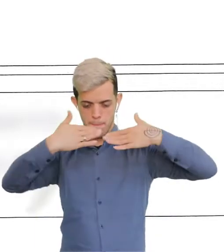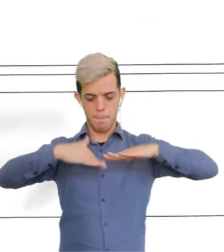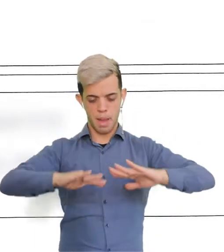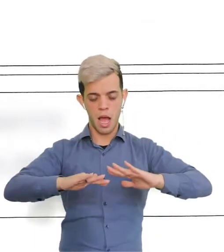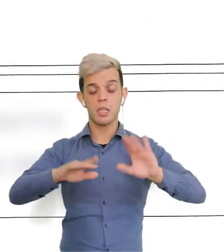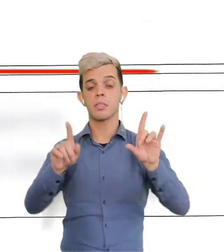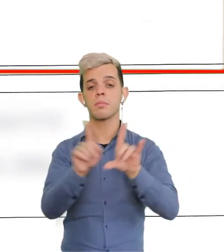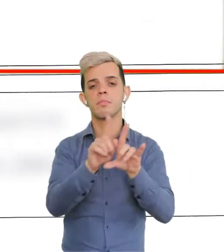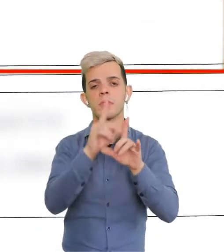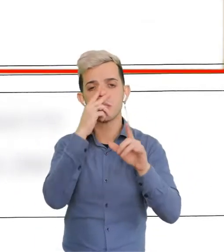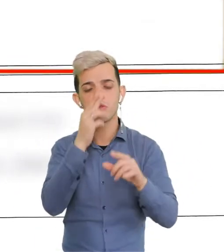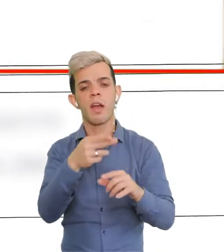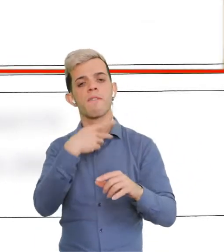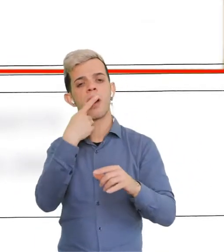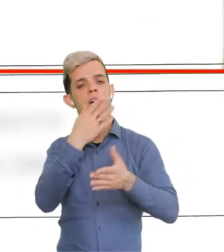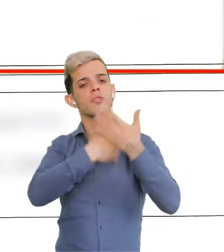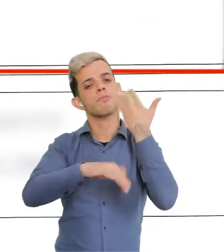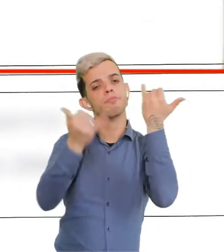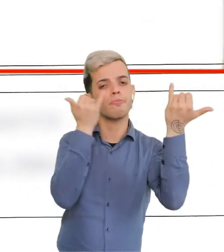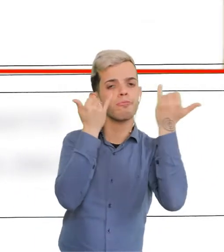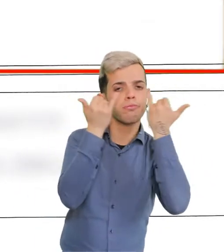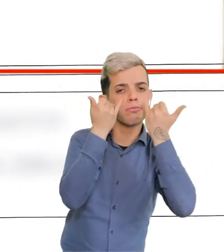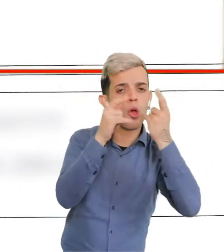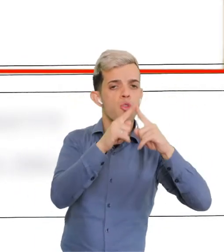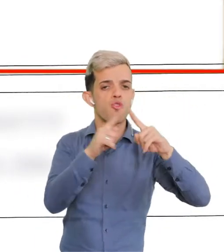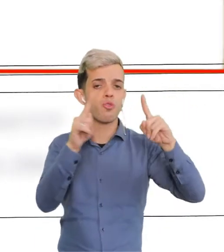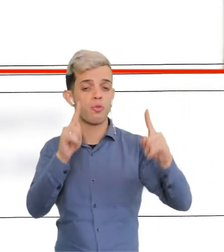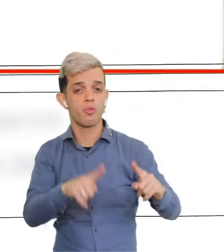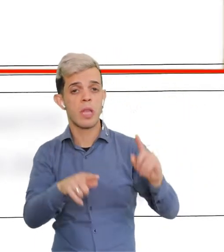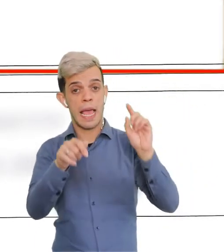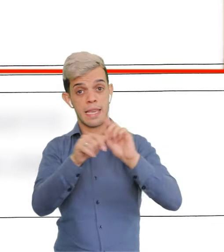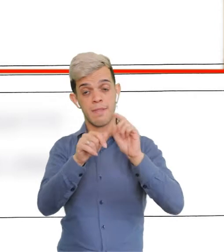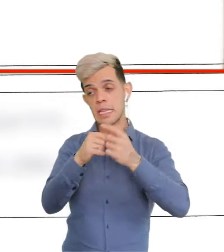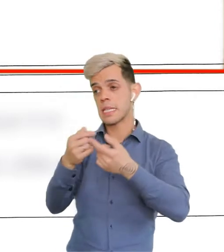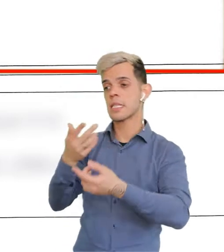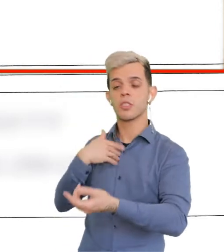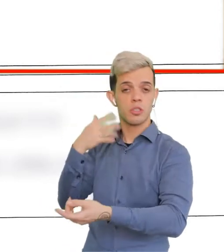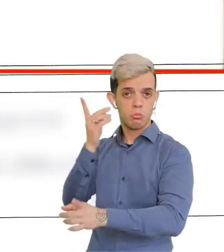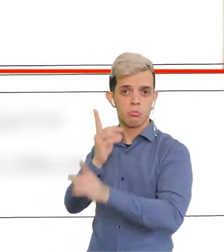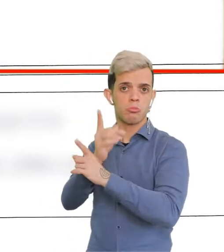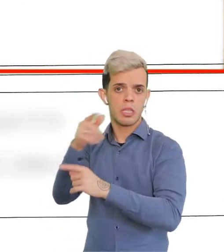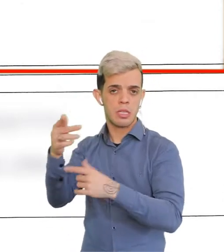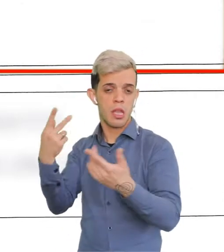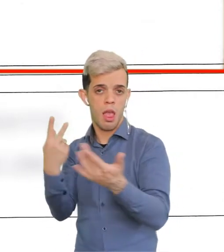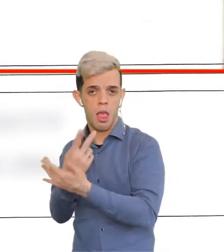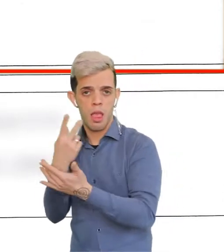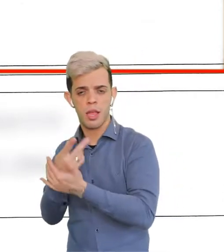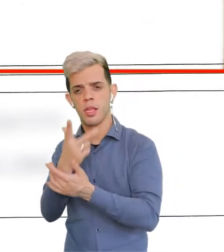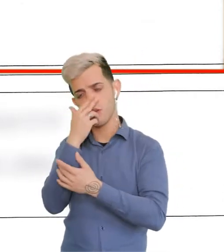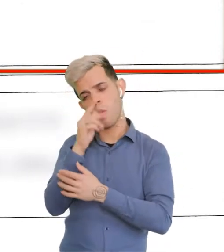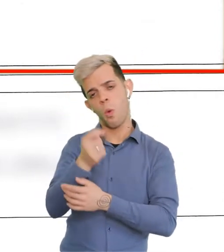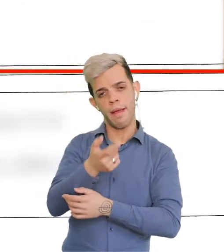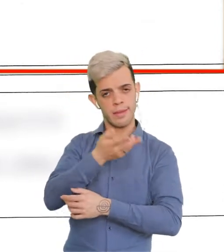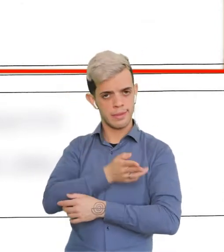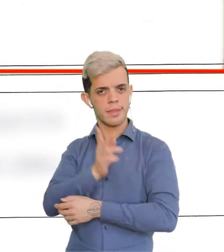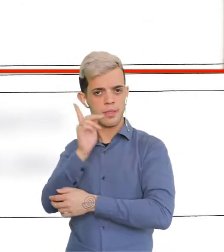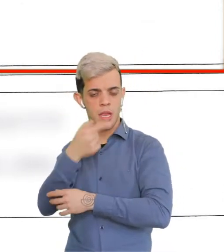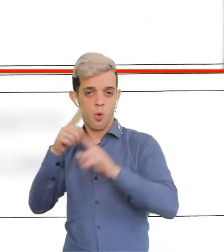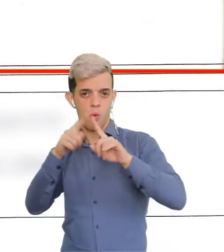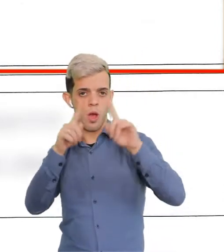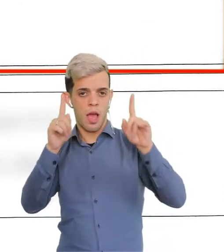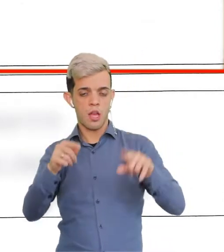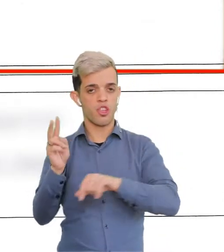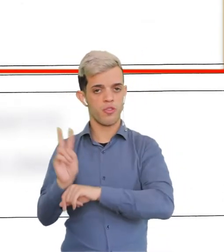ter o campo emissor do auto de infração, que vai ter os dados do servidor que lavrou o auto de infração, normalmente é um agente